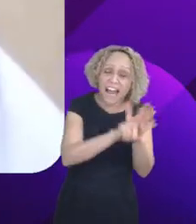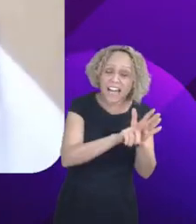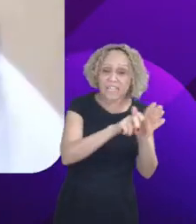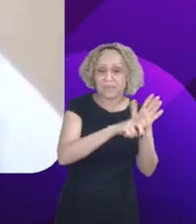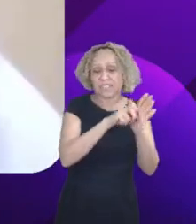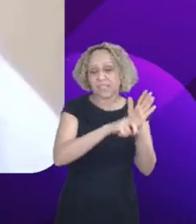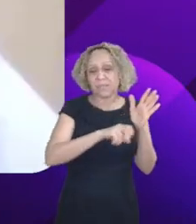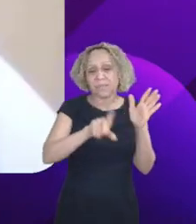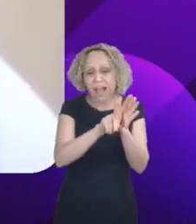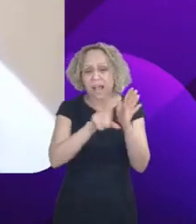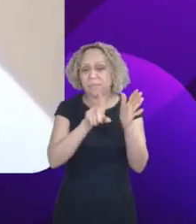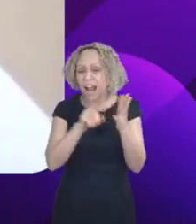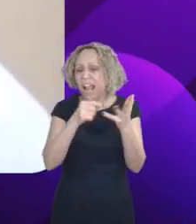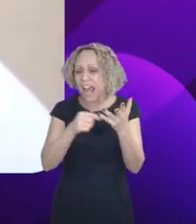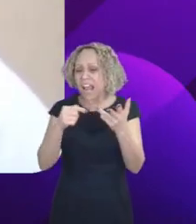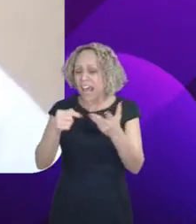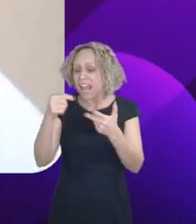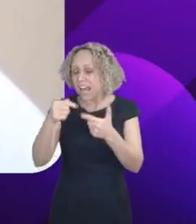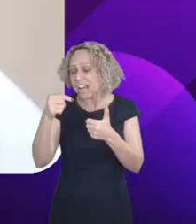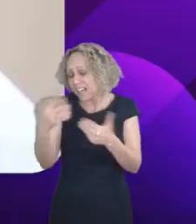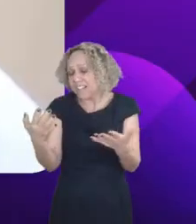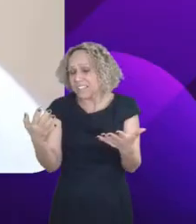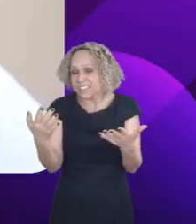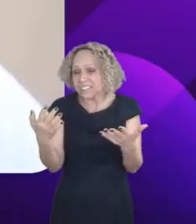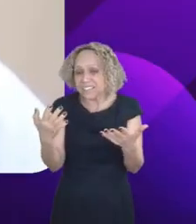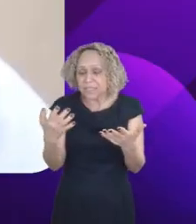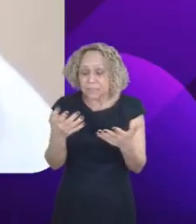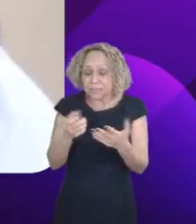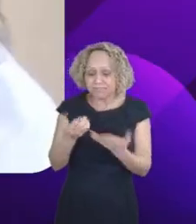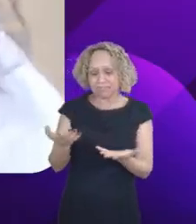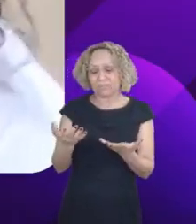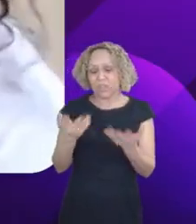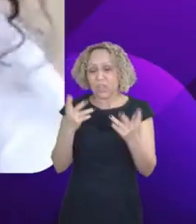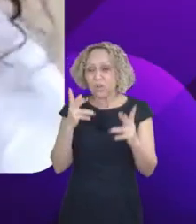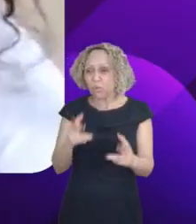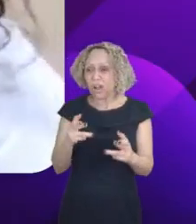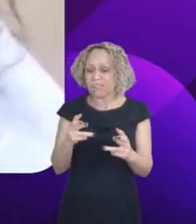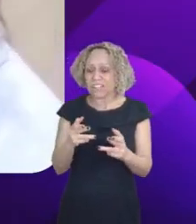injeta vacinas sociais para barrar esse machismo, ele dá um